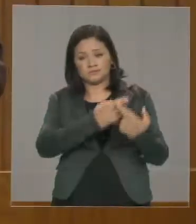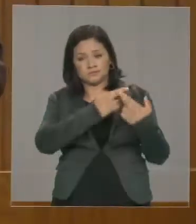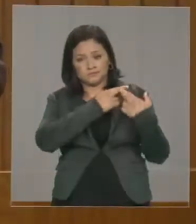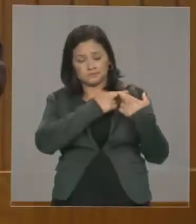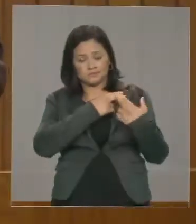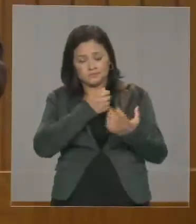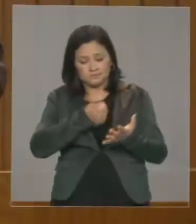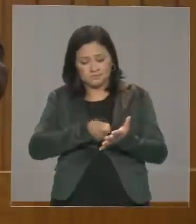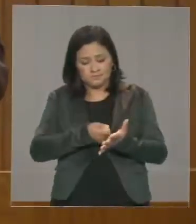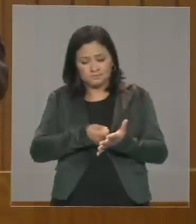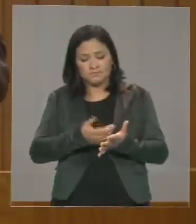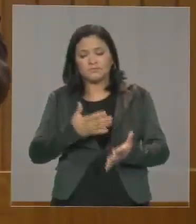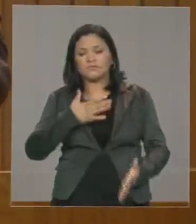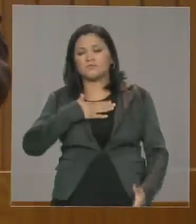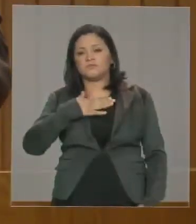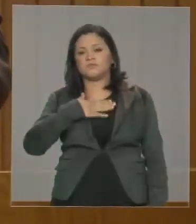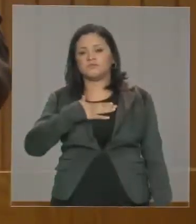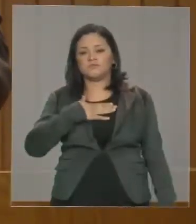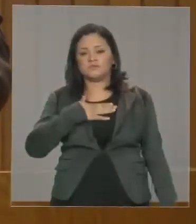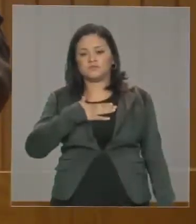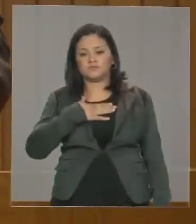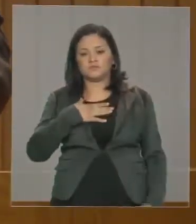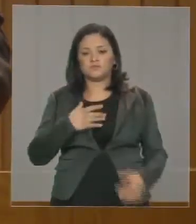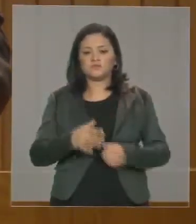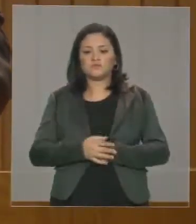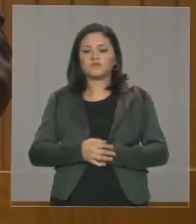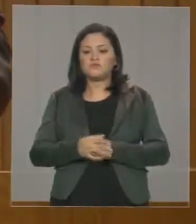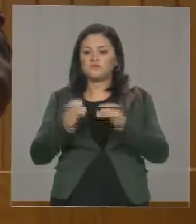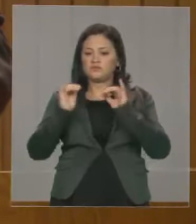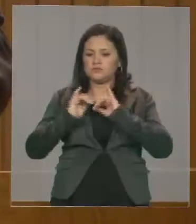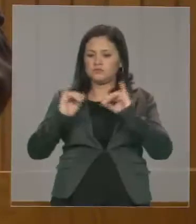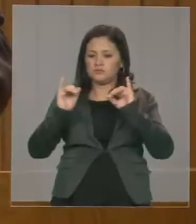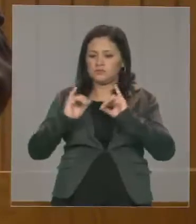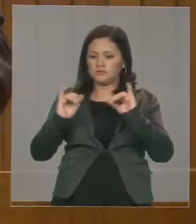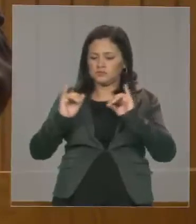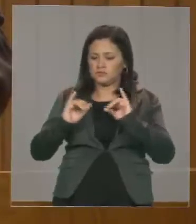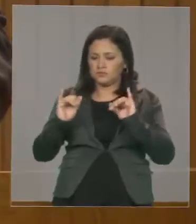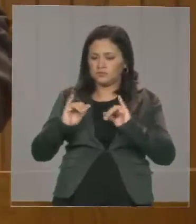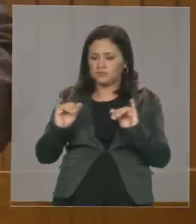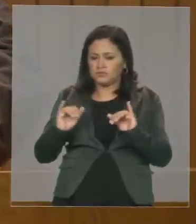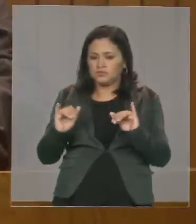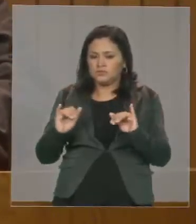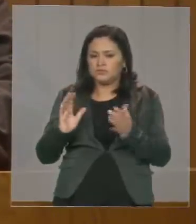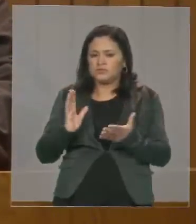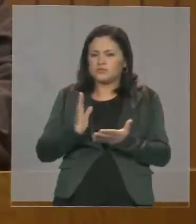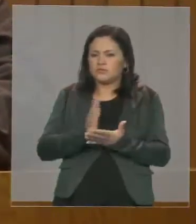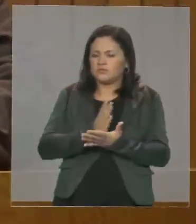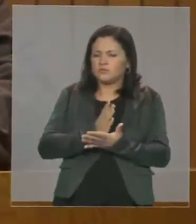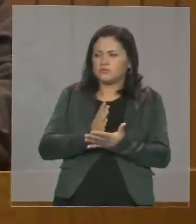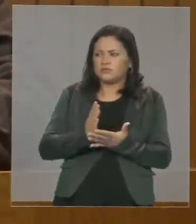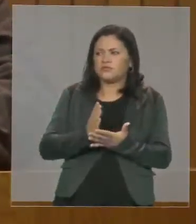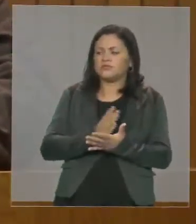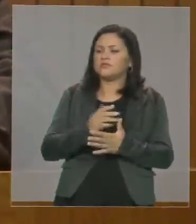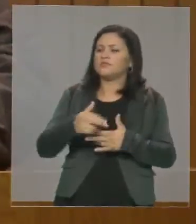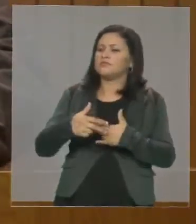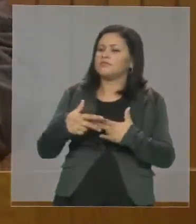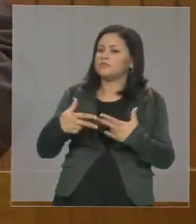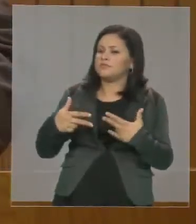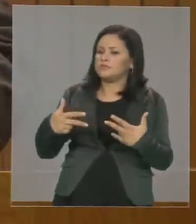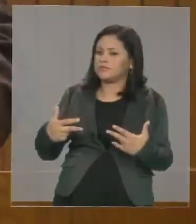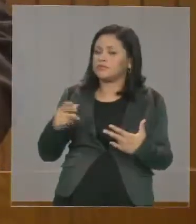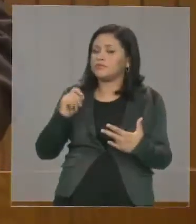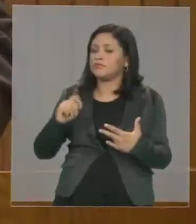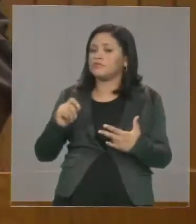para dirimir informações distorcidas trazidas a este plenário.